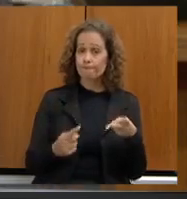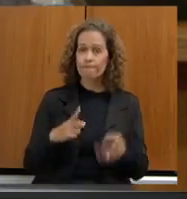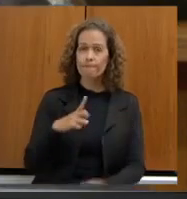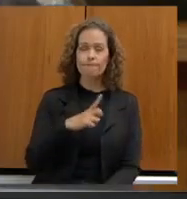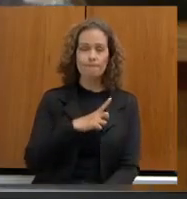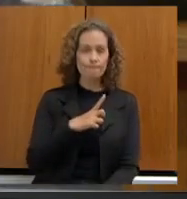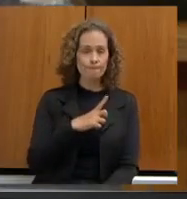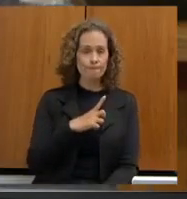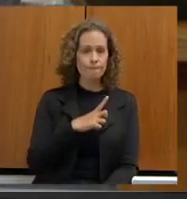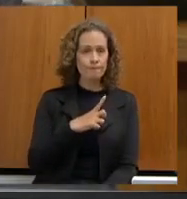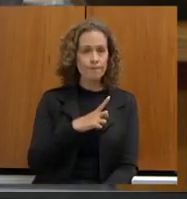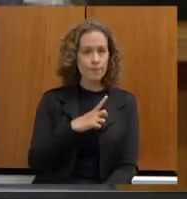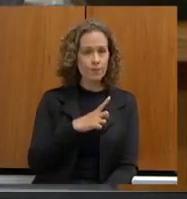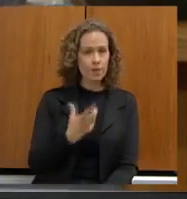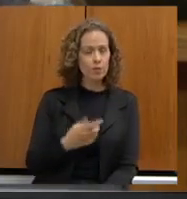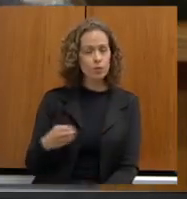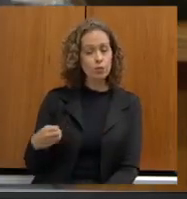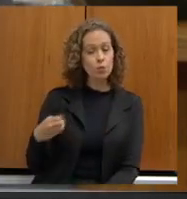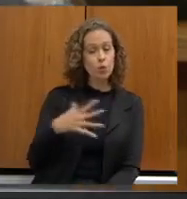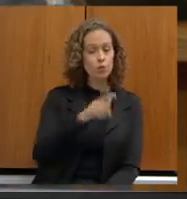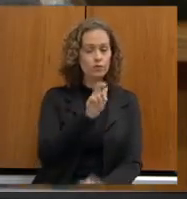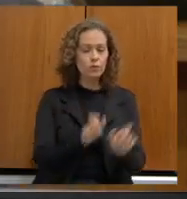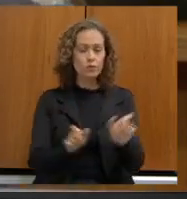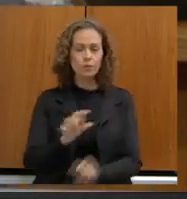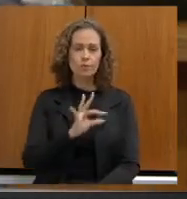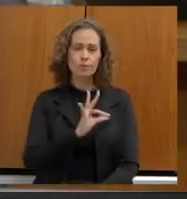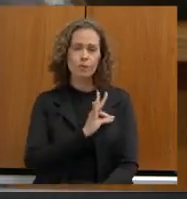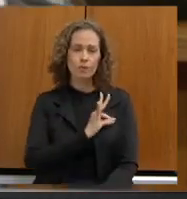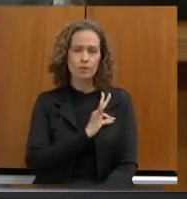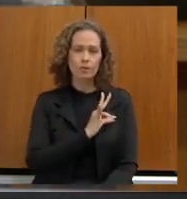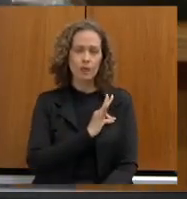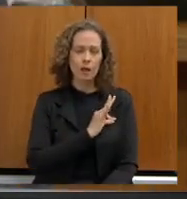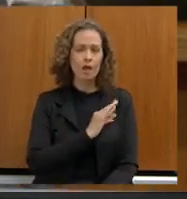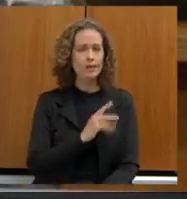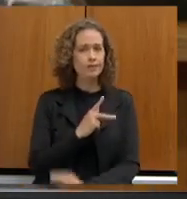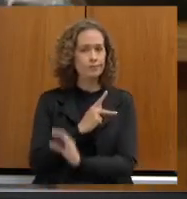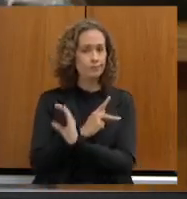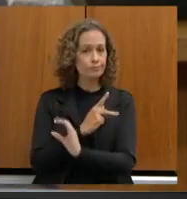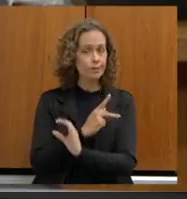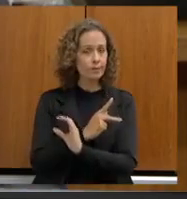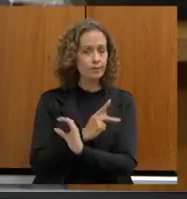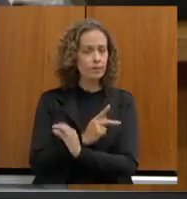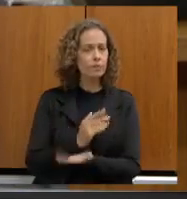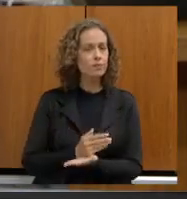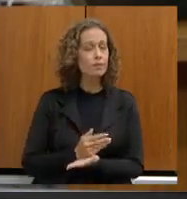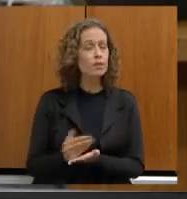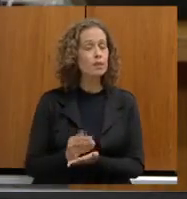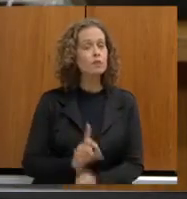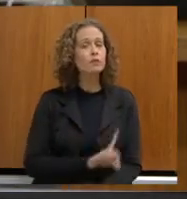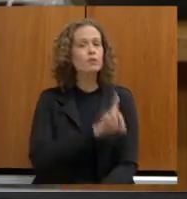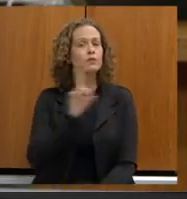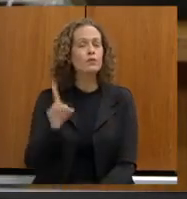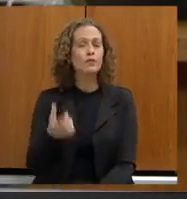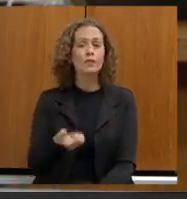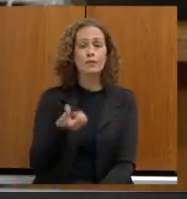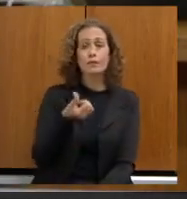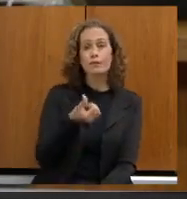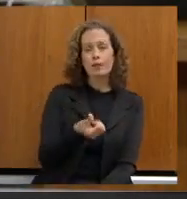teremos aí provimento de novos policiais civis alguns entrando em atividade agora dia